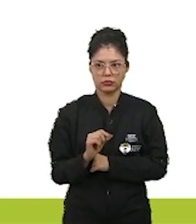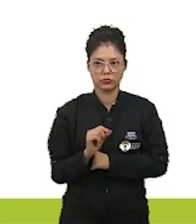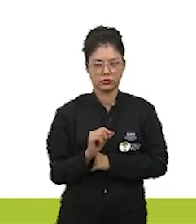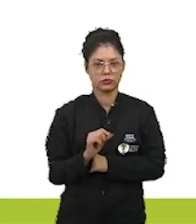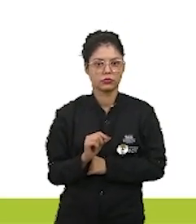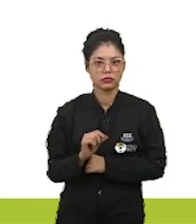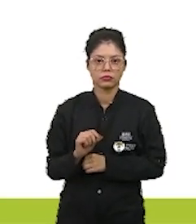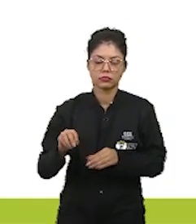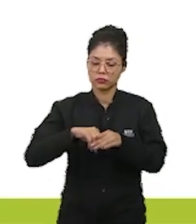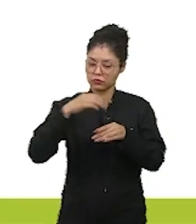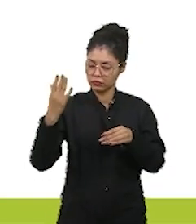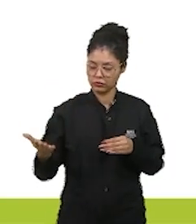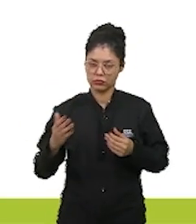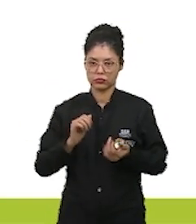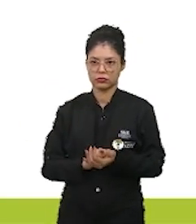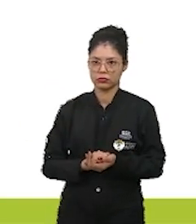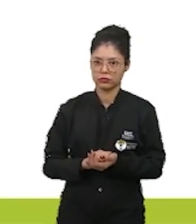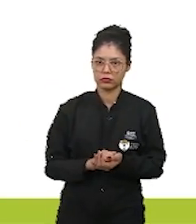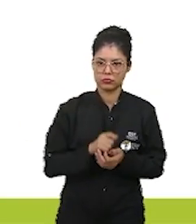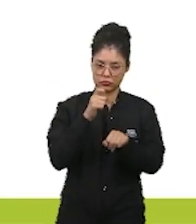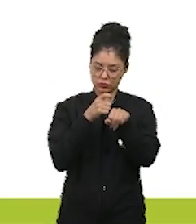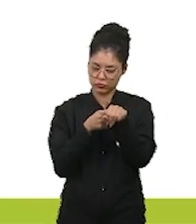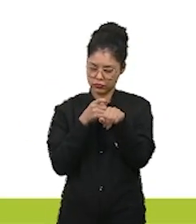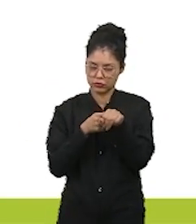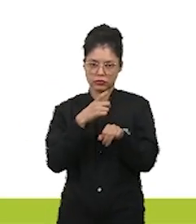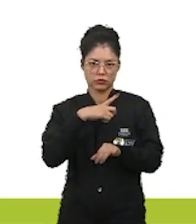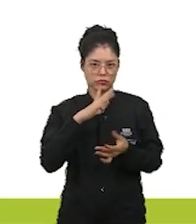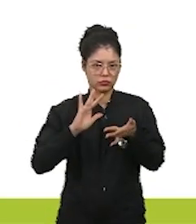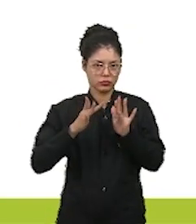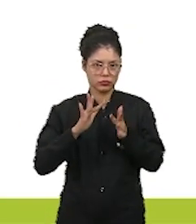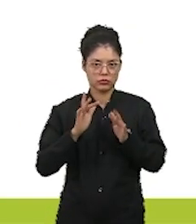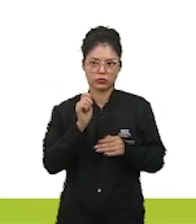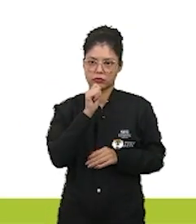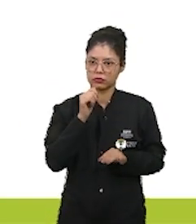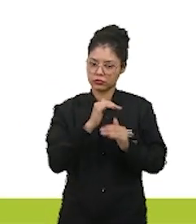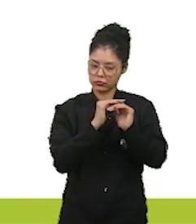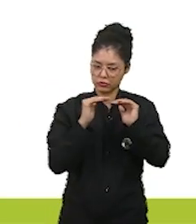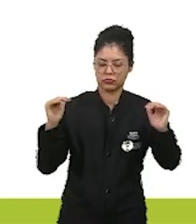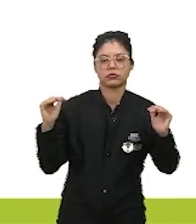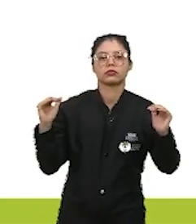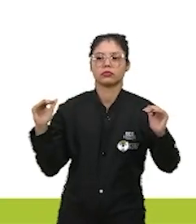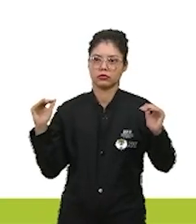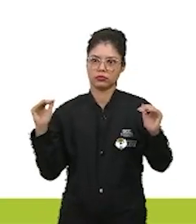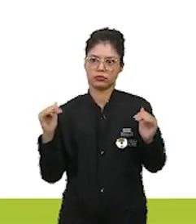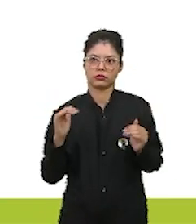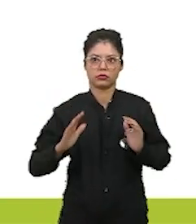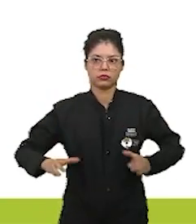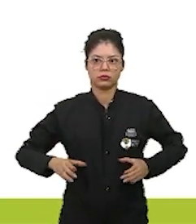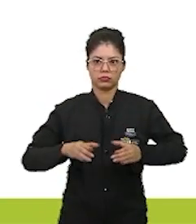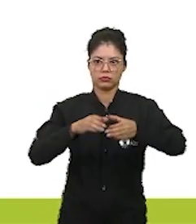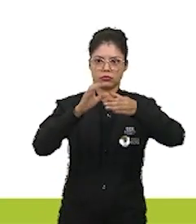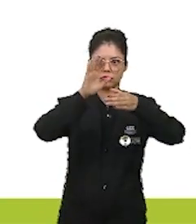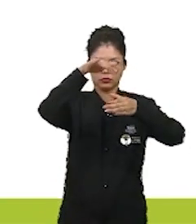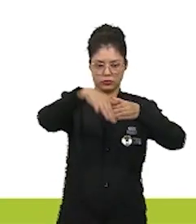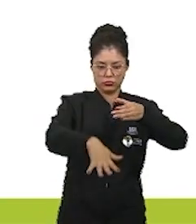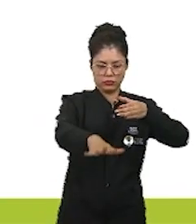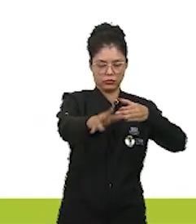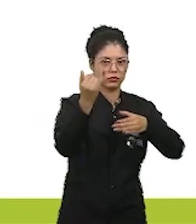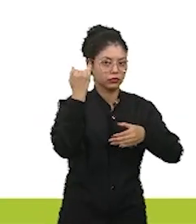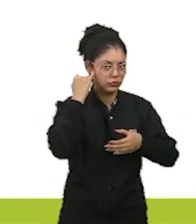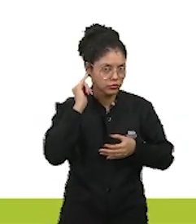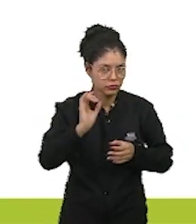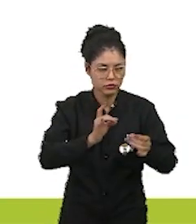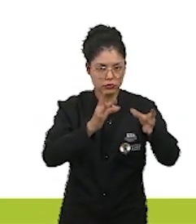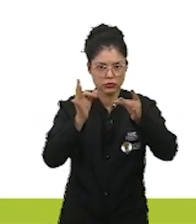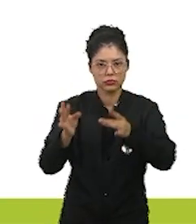é no externo. Então ela se solidifica quando tem contato aqui com a superfície. Vulcânicas, também já dá essa dica